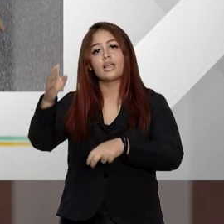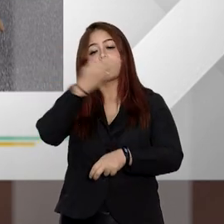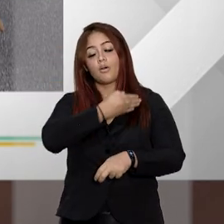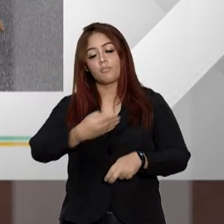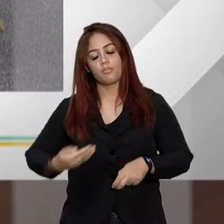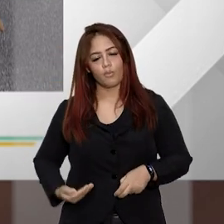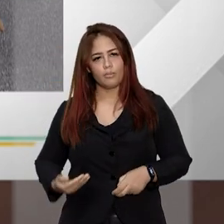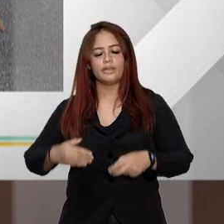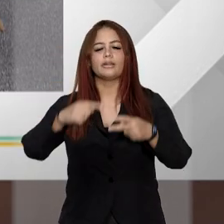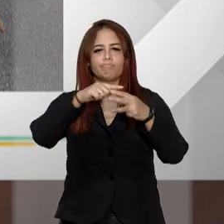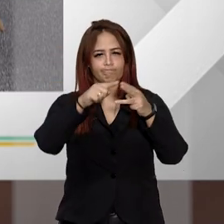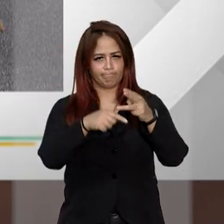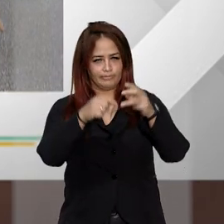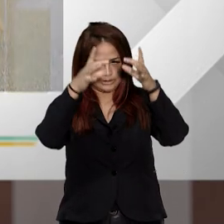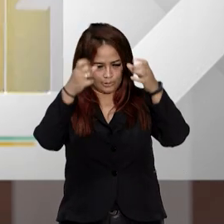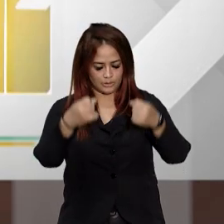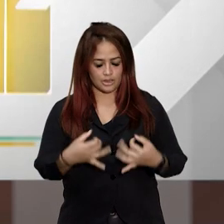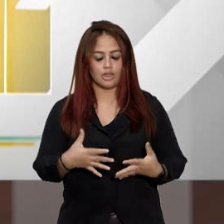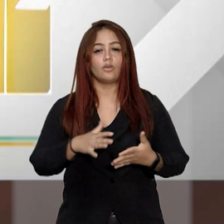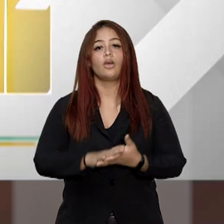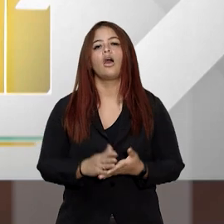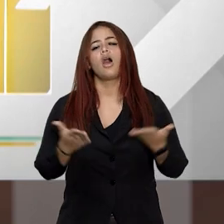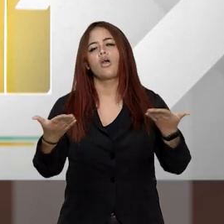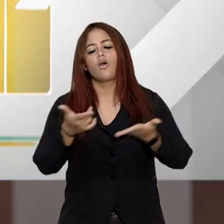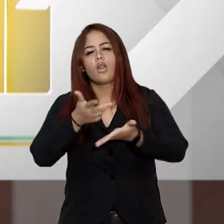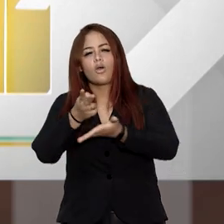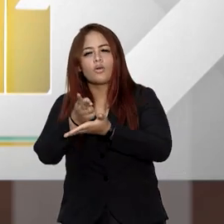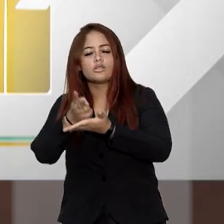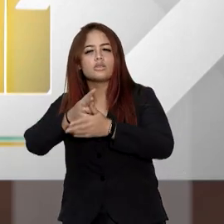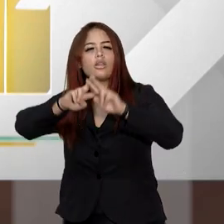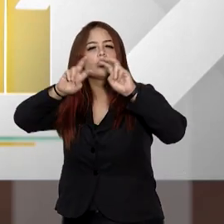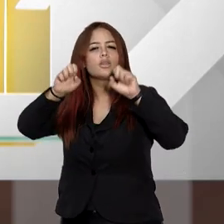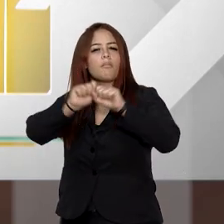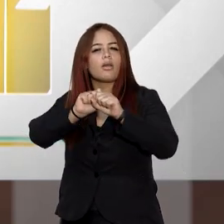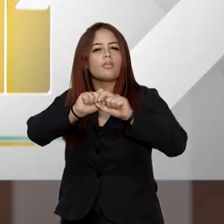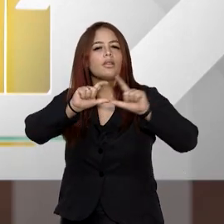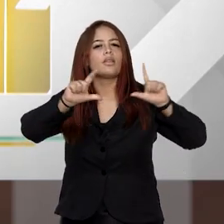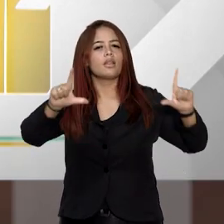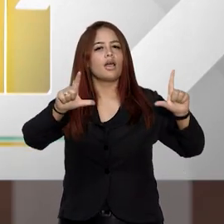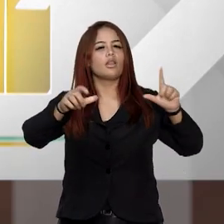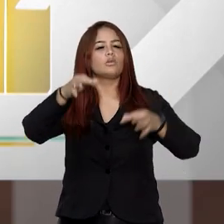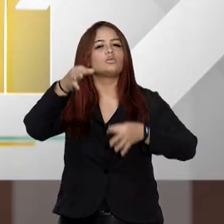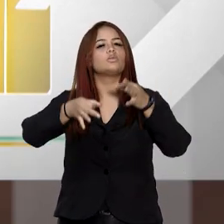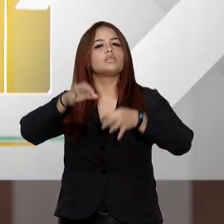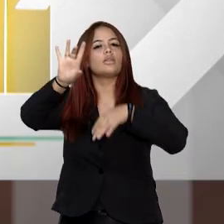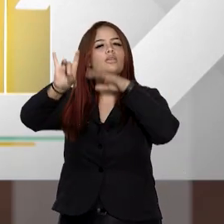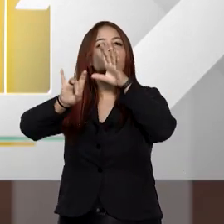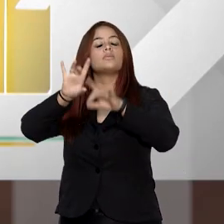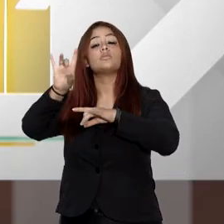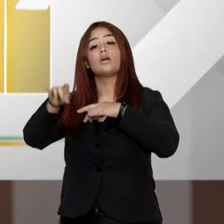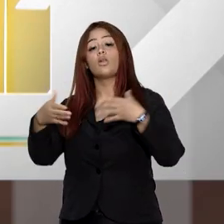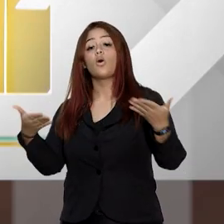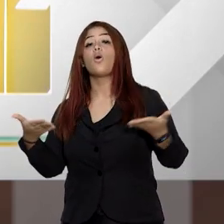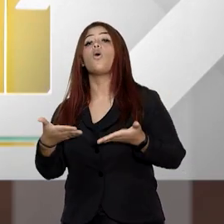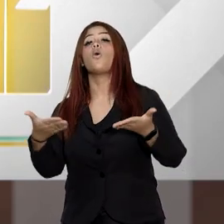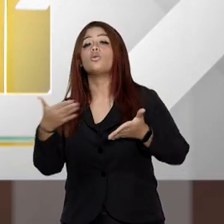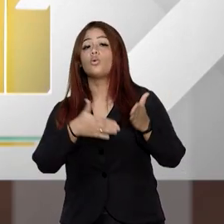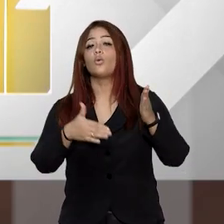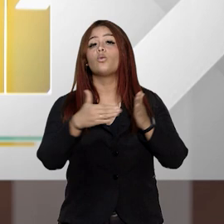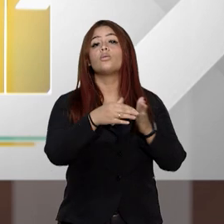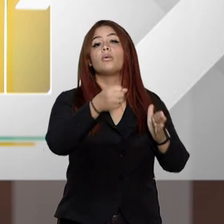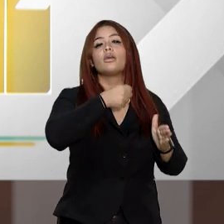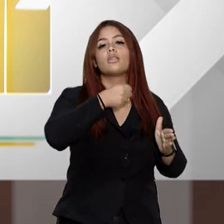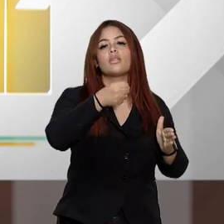Pública, respectivamente. E dando continuidade ao tema ampliado de Juizados Especiais, hoje, na